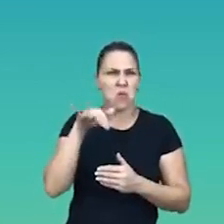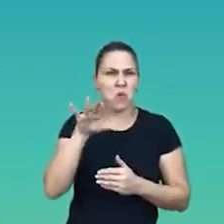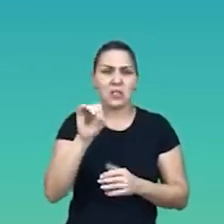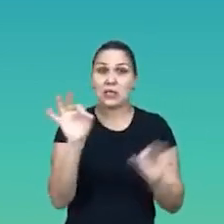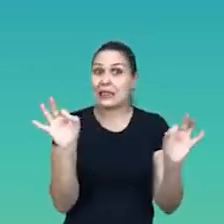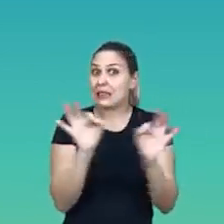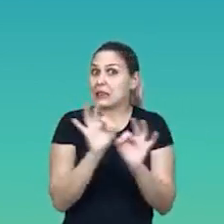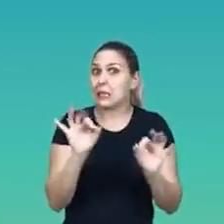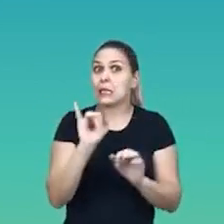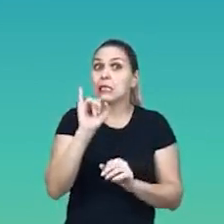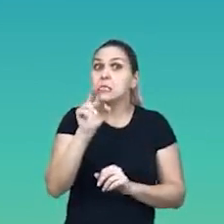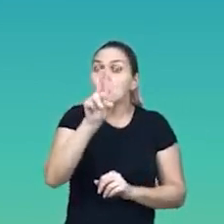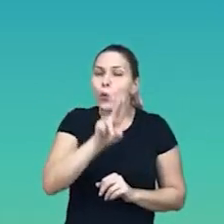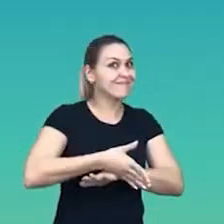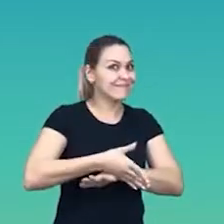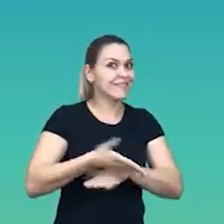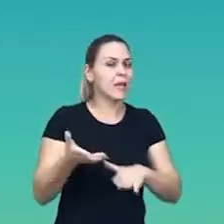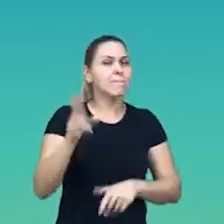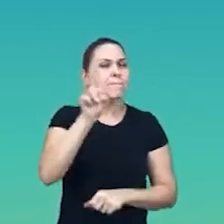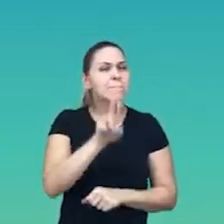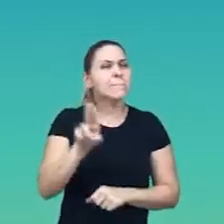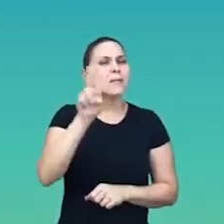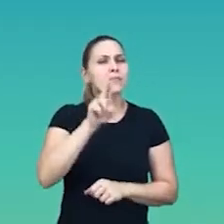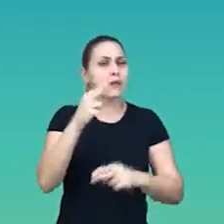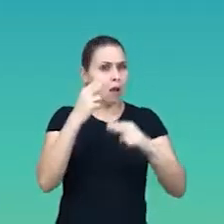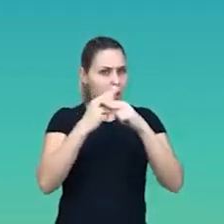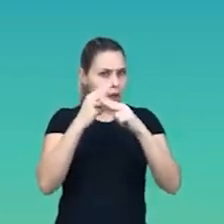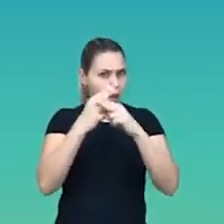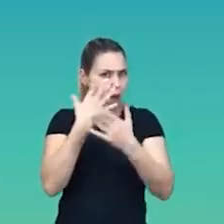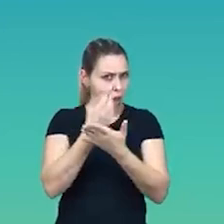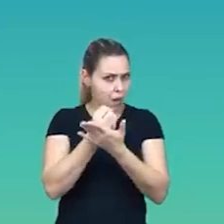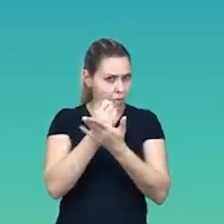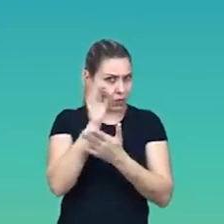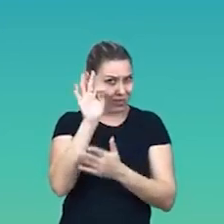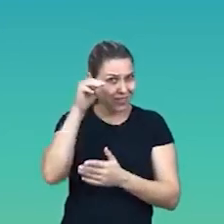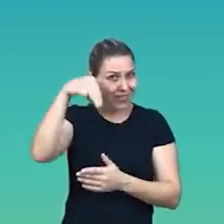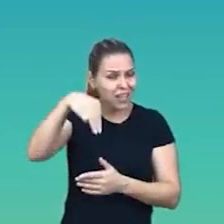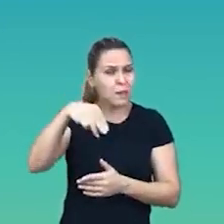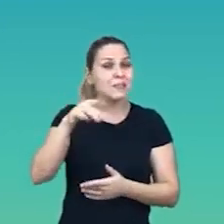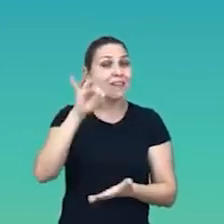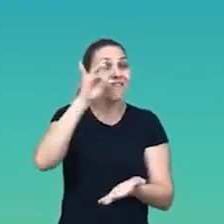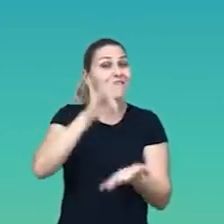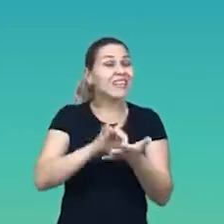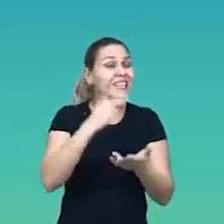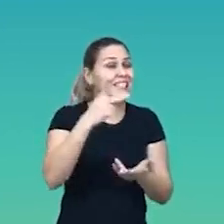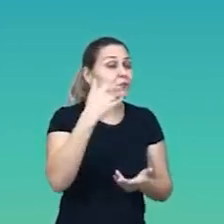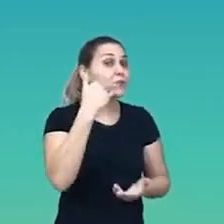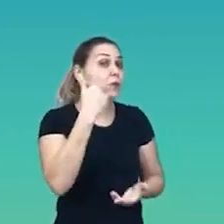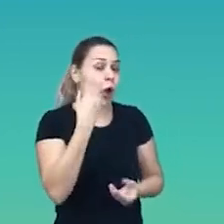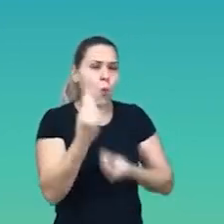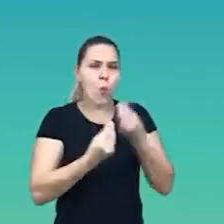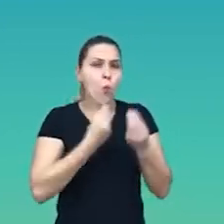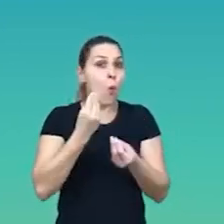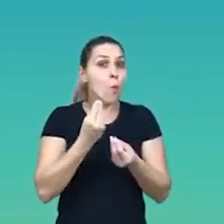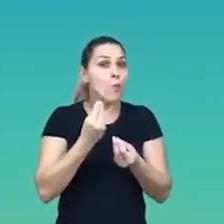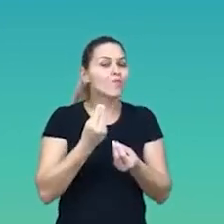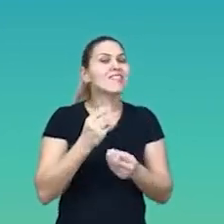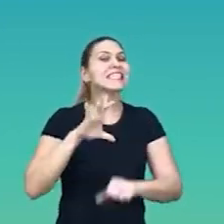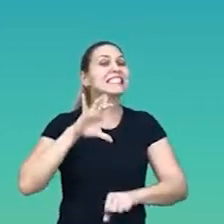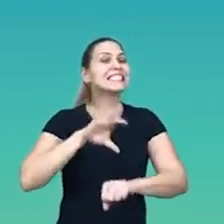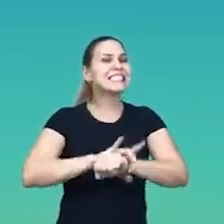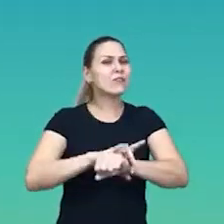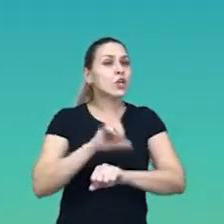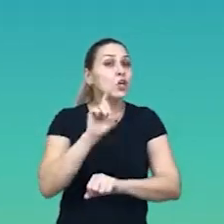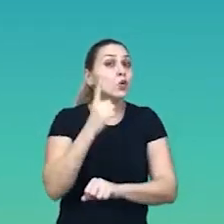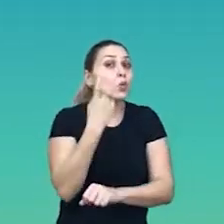uma conta corrente, sem o pagamento de tarifas. E ainda podem ser movimentados por meio do aplicativo Caixa